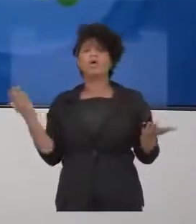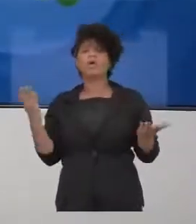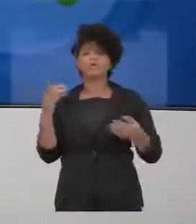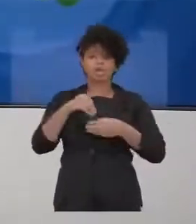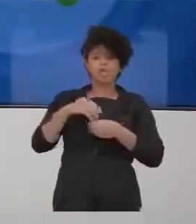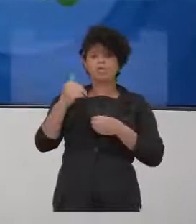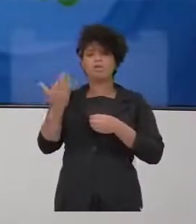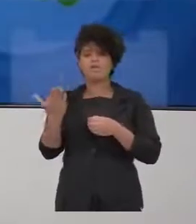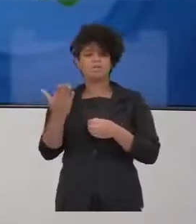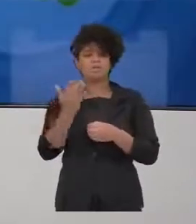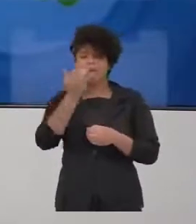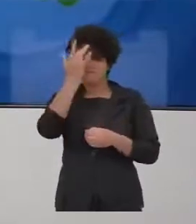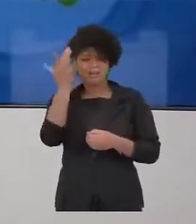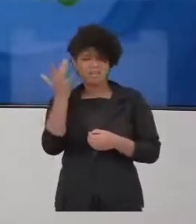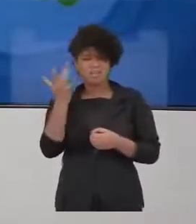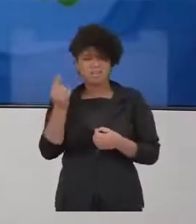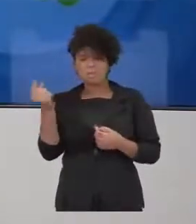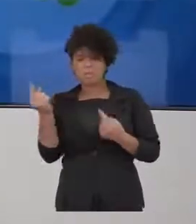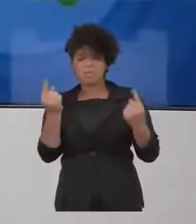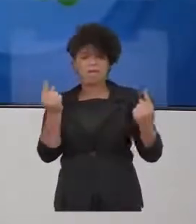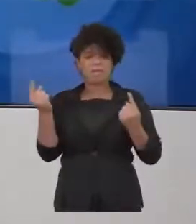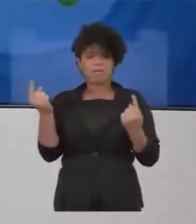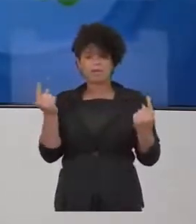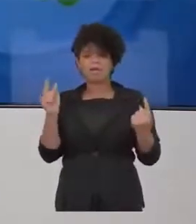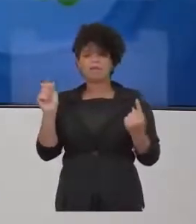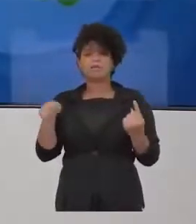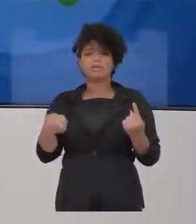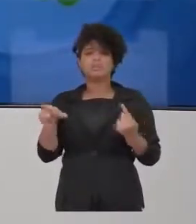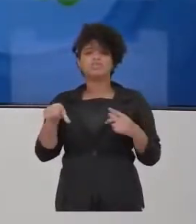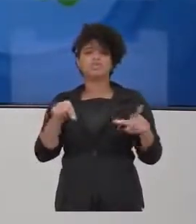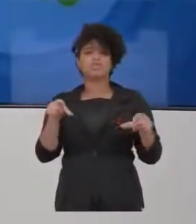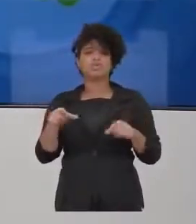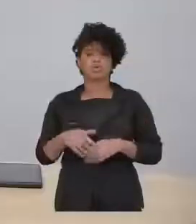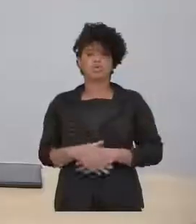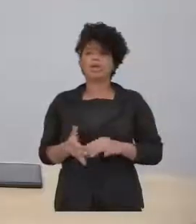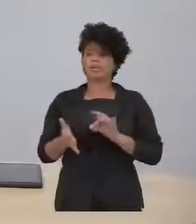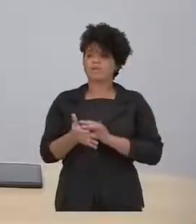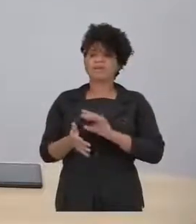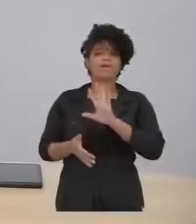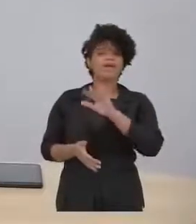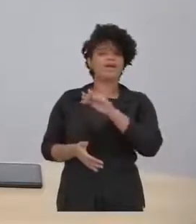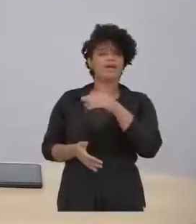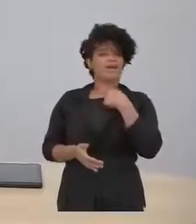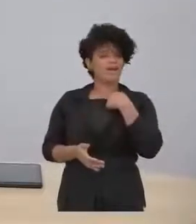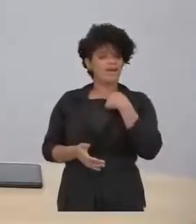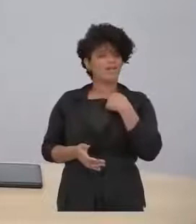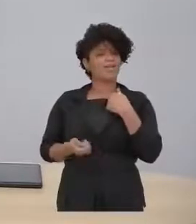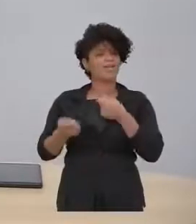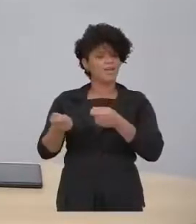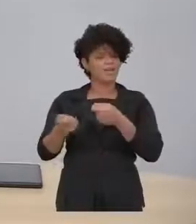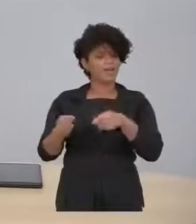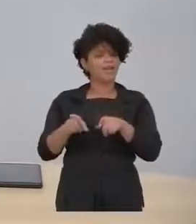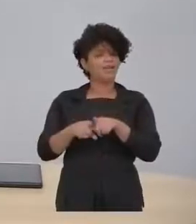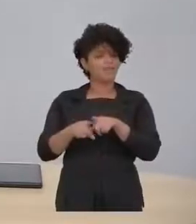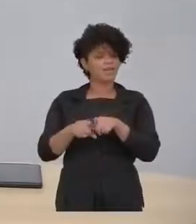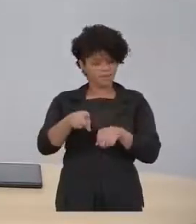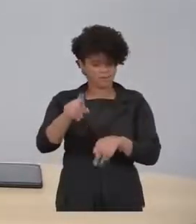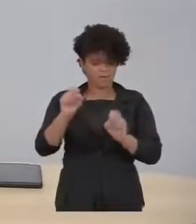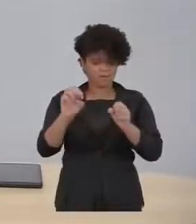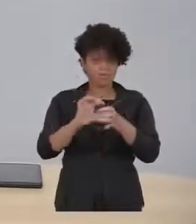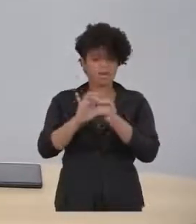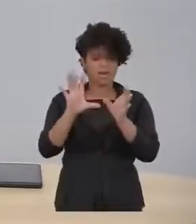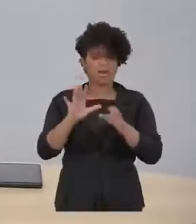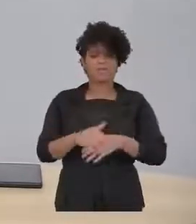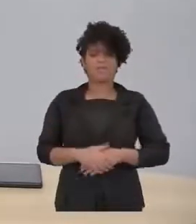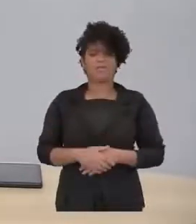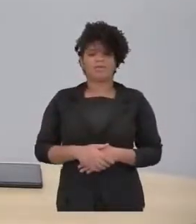fora? Dentro, fora. Ou seja, é muito fácil ter uma opinião. Eu gostaria de fazer uma provocação ainda. Eu estou provocando também, então provoque também. Em relação